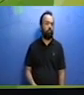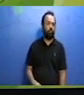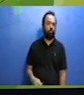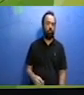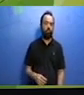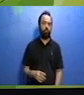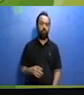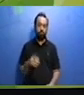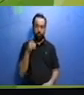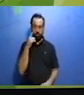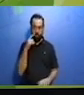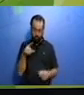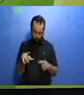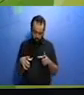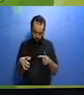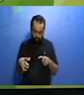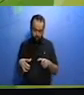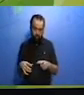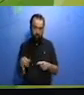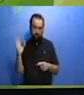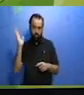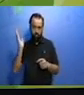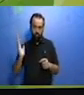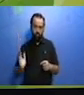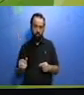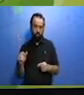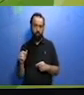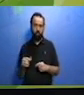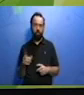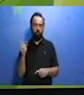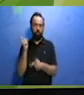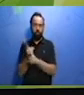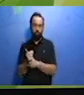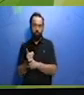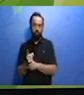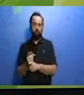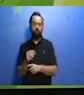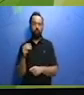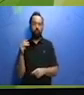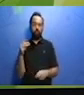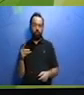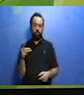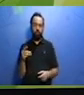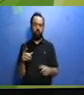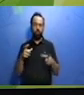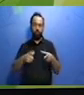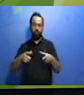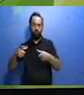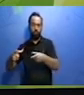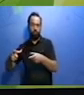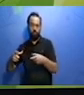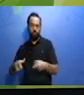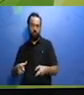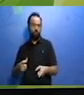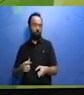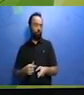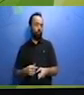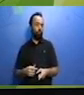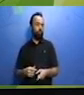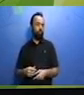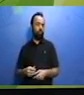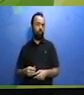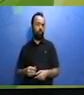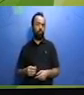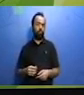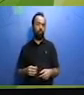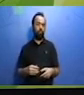se localiza, no caso, o pré-sal do Brasil. Ele foi encontrado em 3 bacias, né? Ela se localiza numa faixa